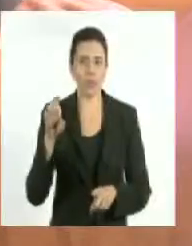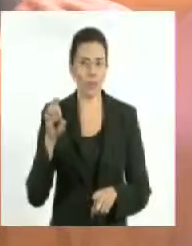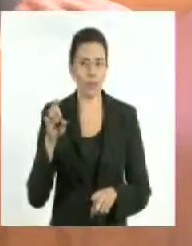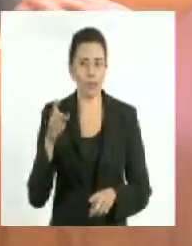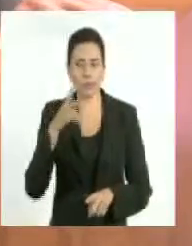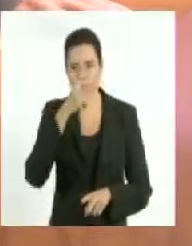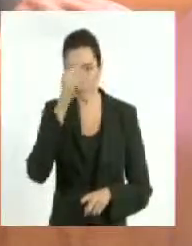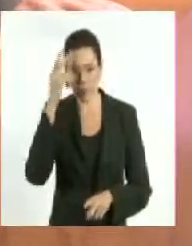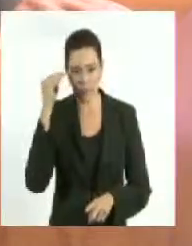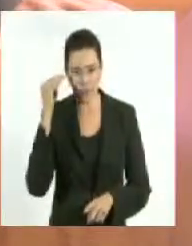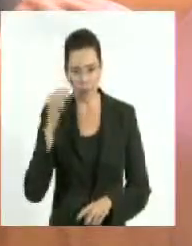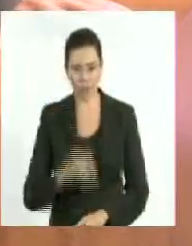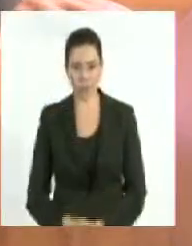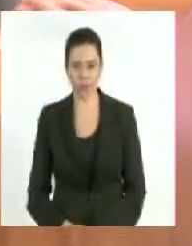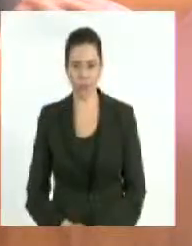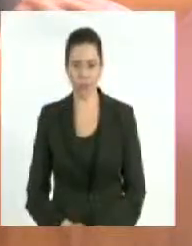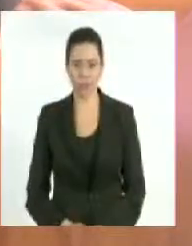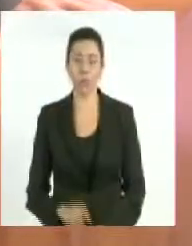o parque